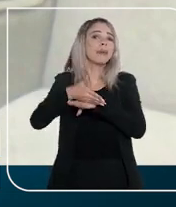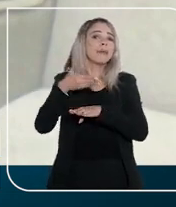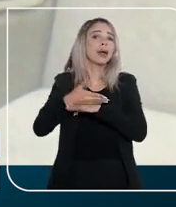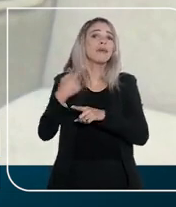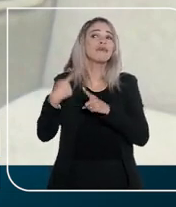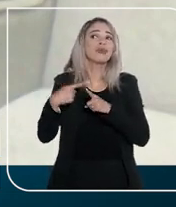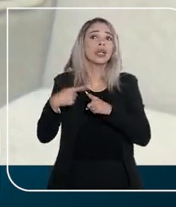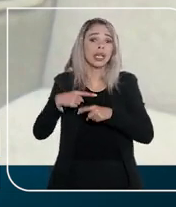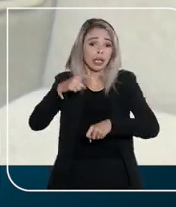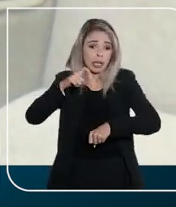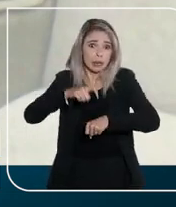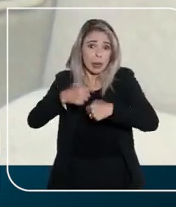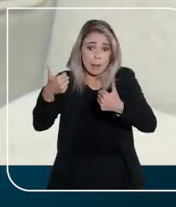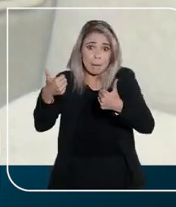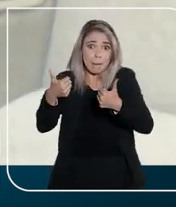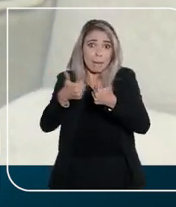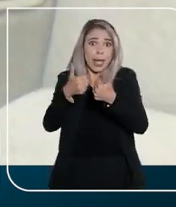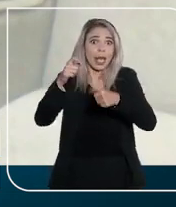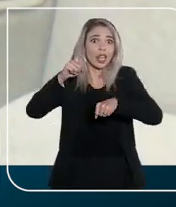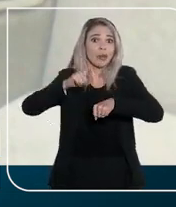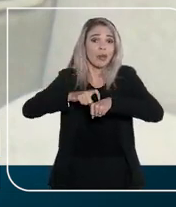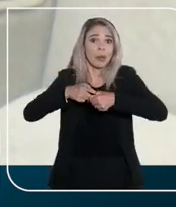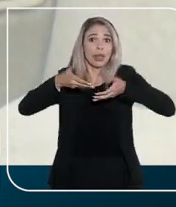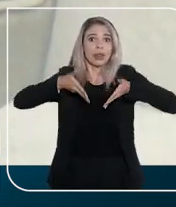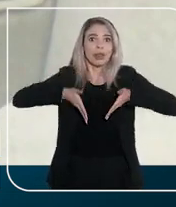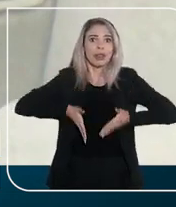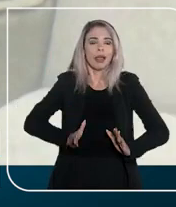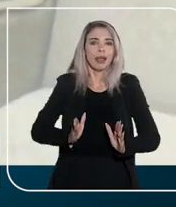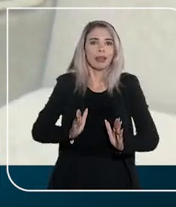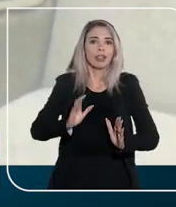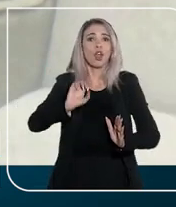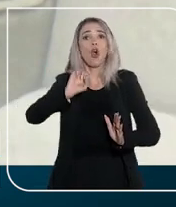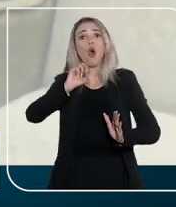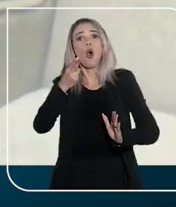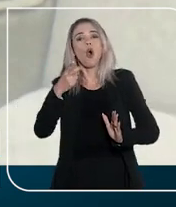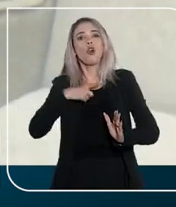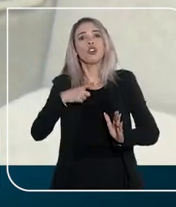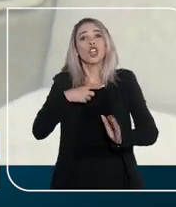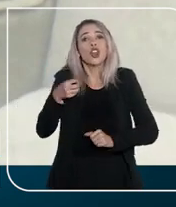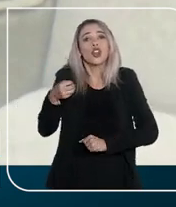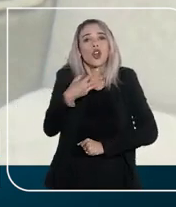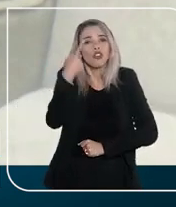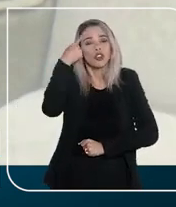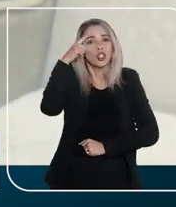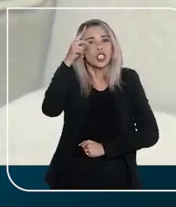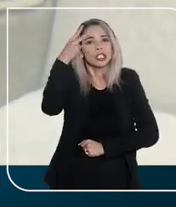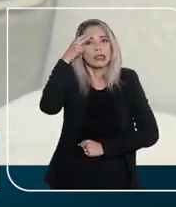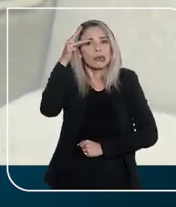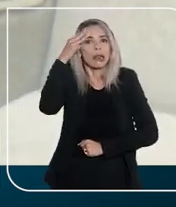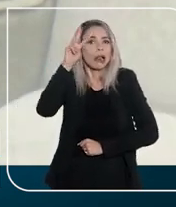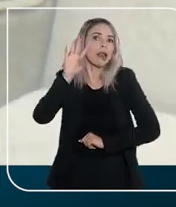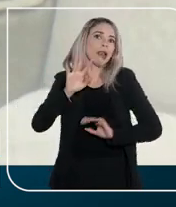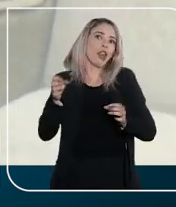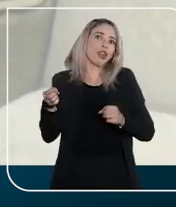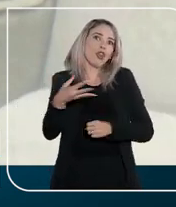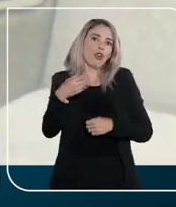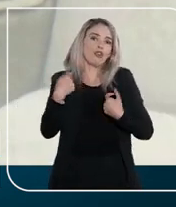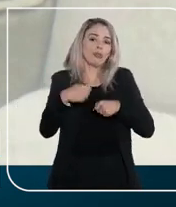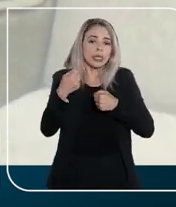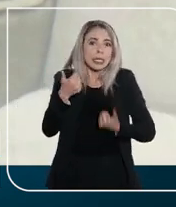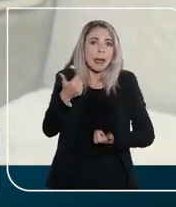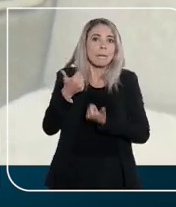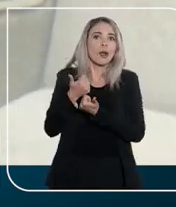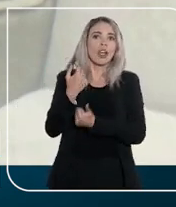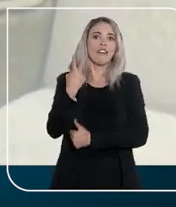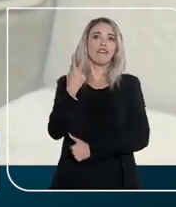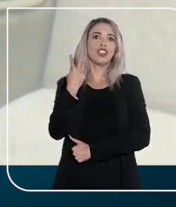está prestes a dar à luz ou está com uma criança recém-nascida, né? E que ela tem que estar dando assistência